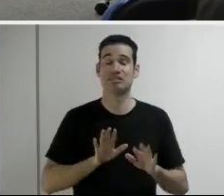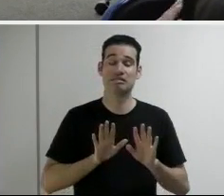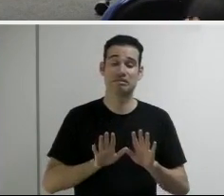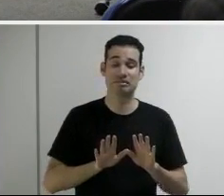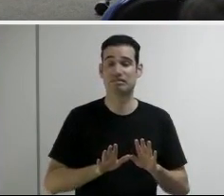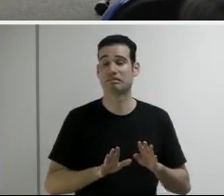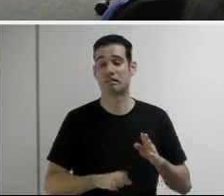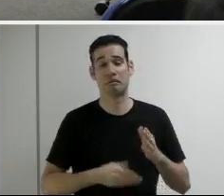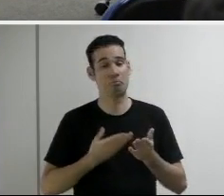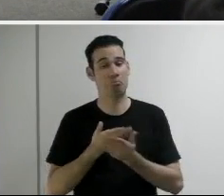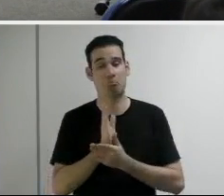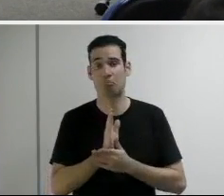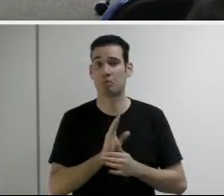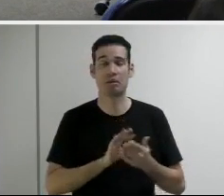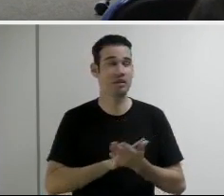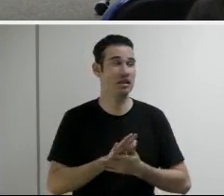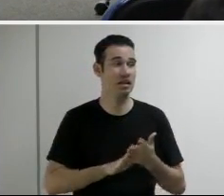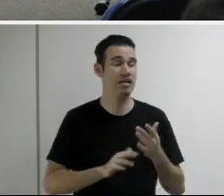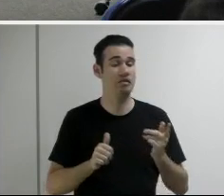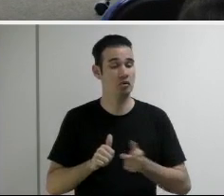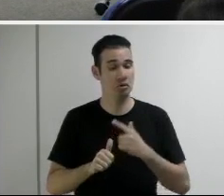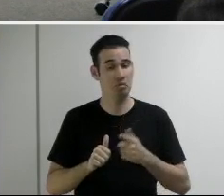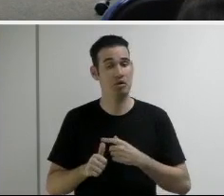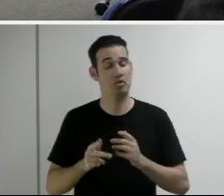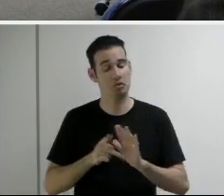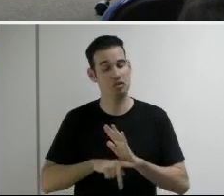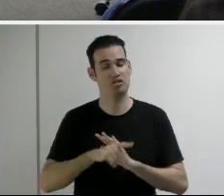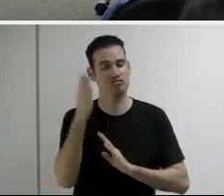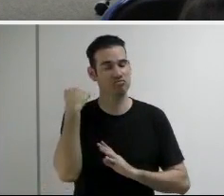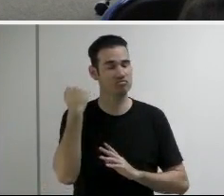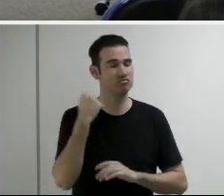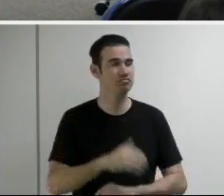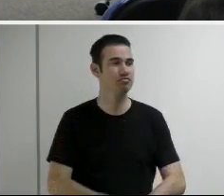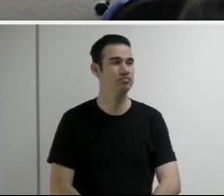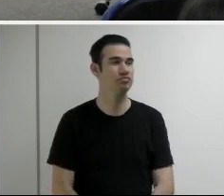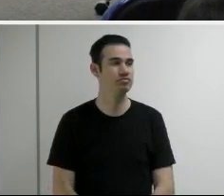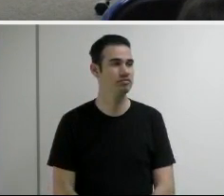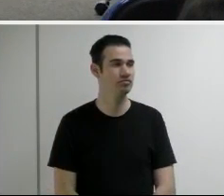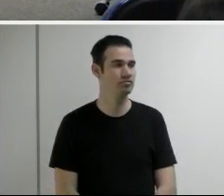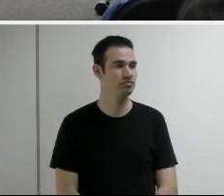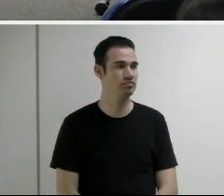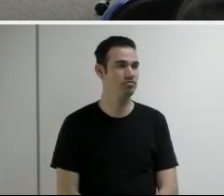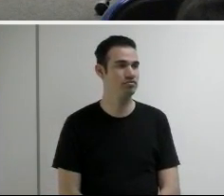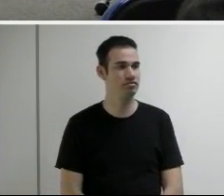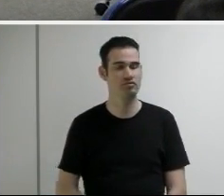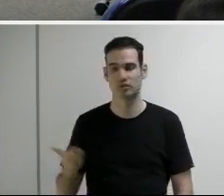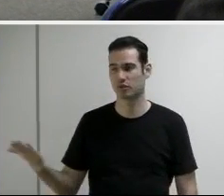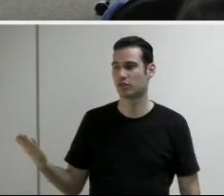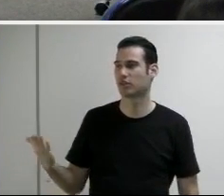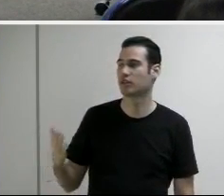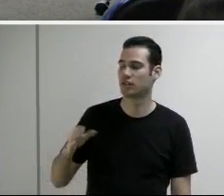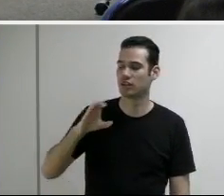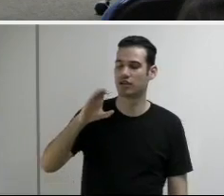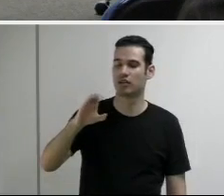novo primeiro projeto do Brasil. Passo agora para um representante, o consultor legislativo da Câmara, Cláudio